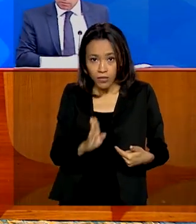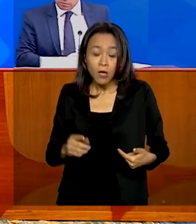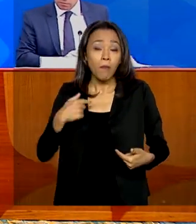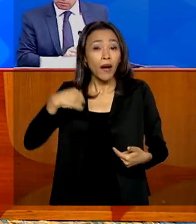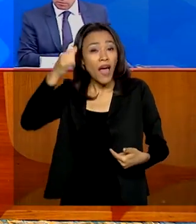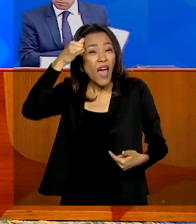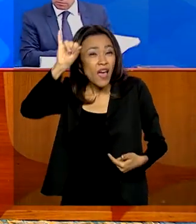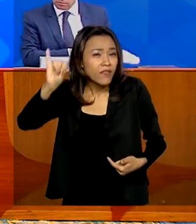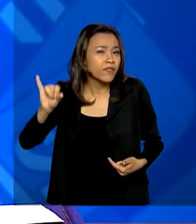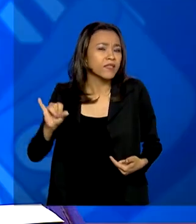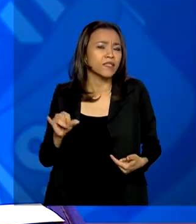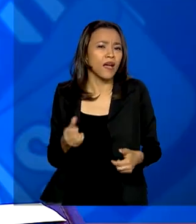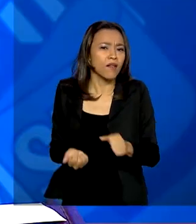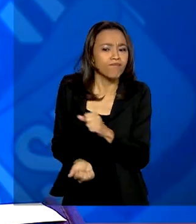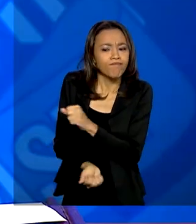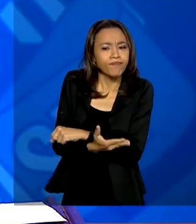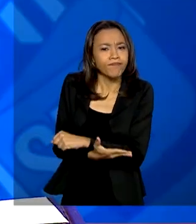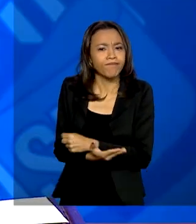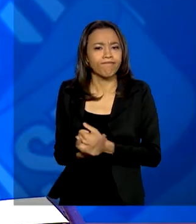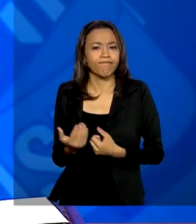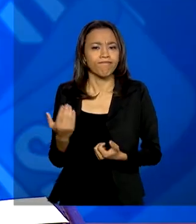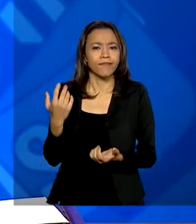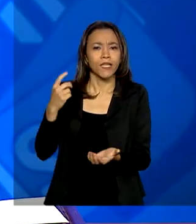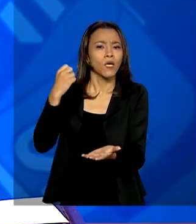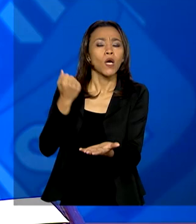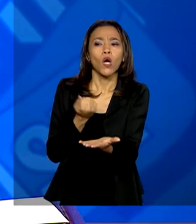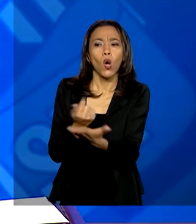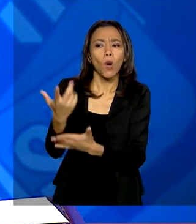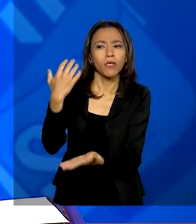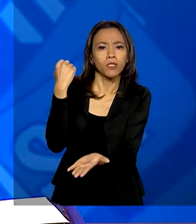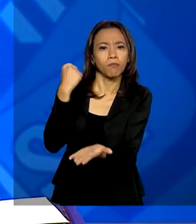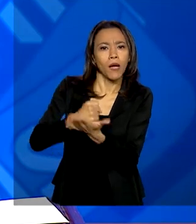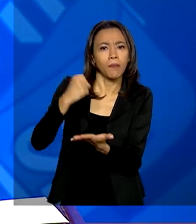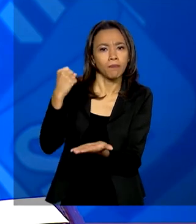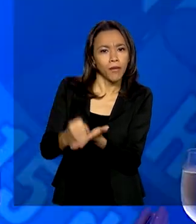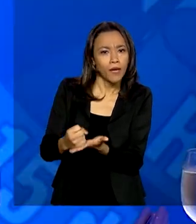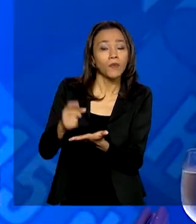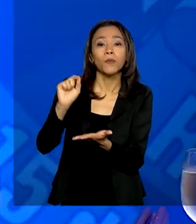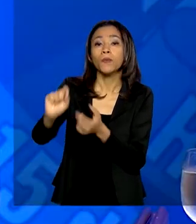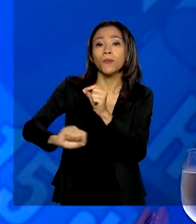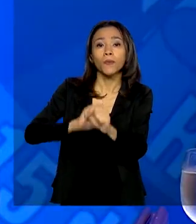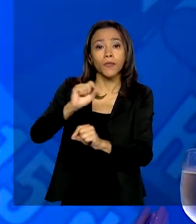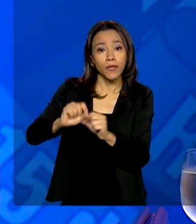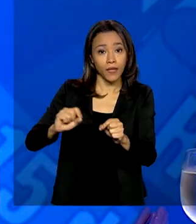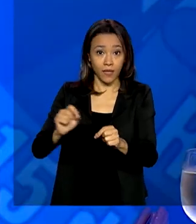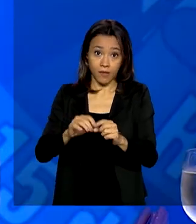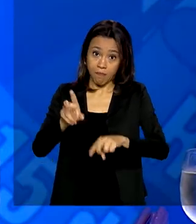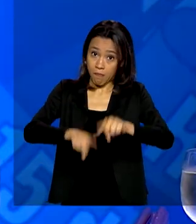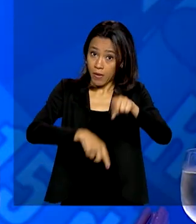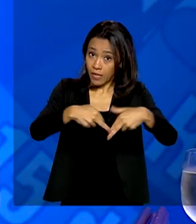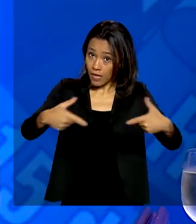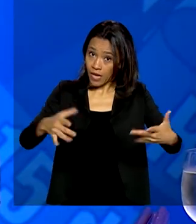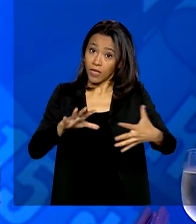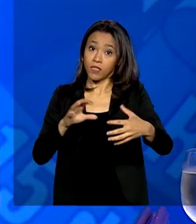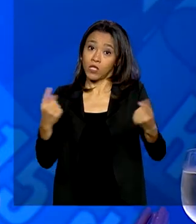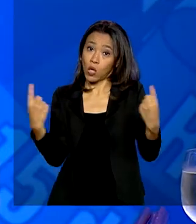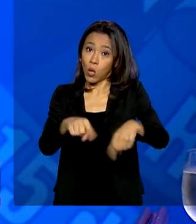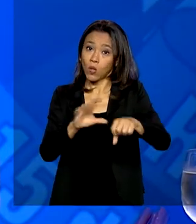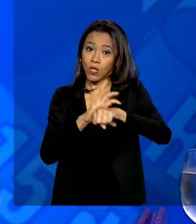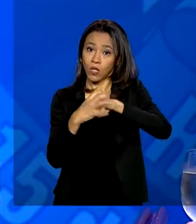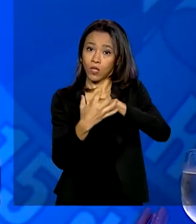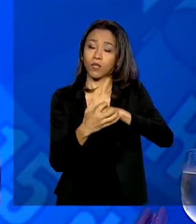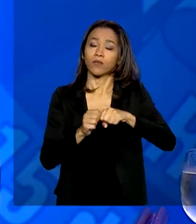irregularidades na compra de produtos e equipamentos relacionados à convite 19 segundo a controladoria-geral da união